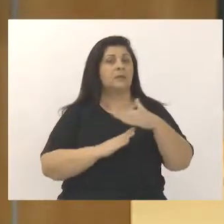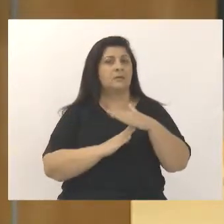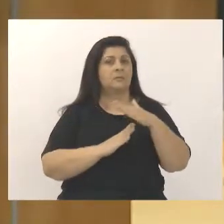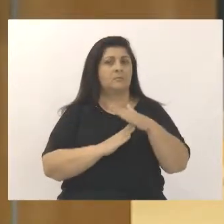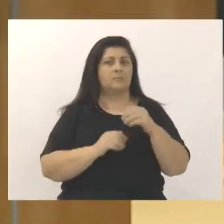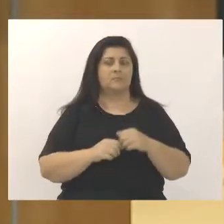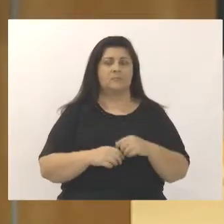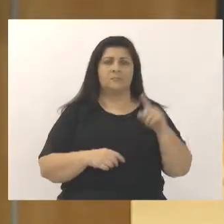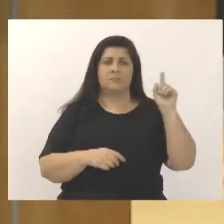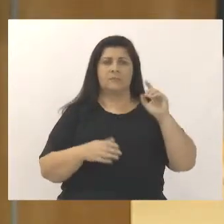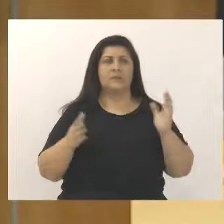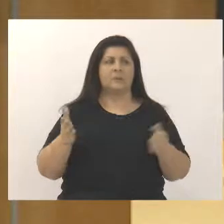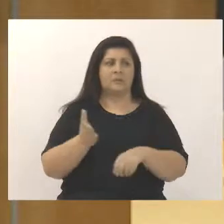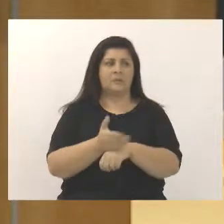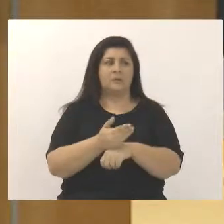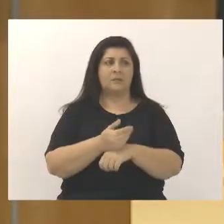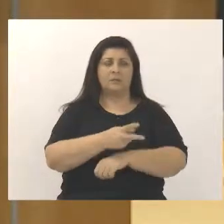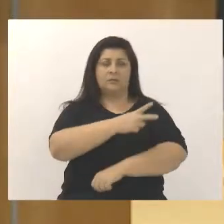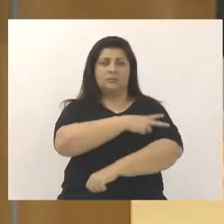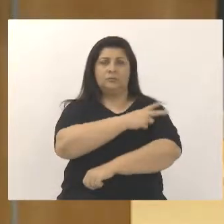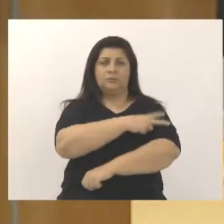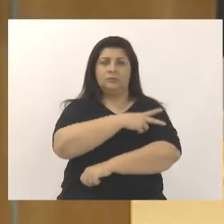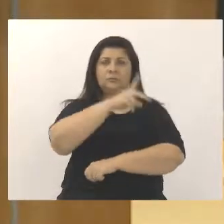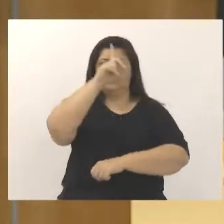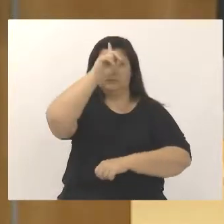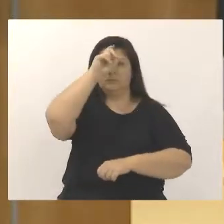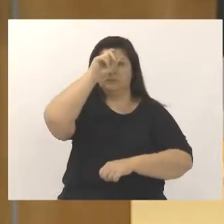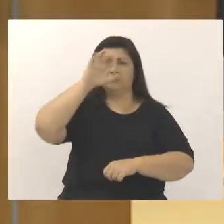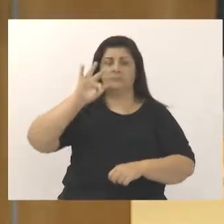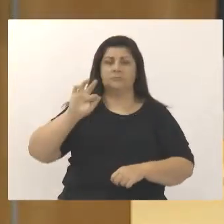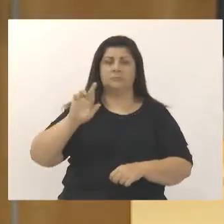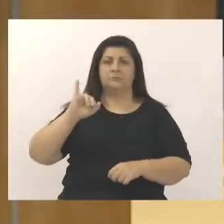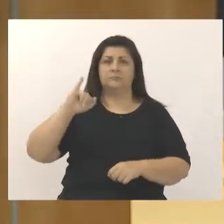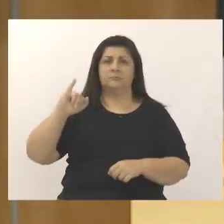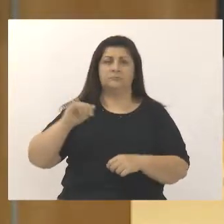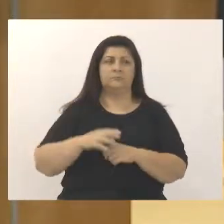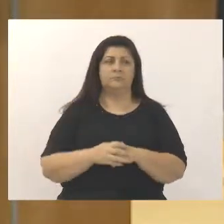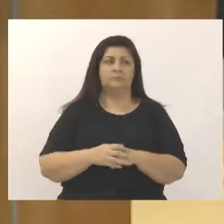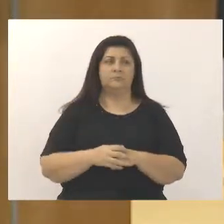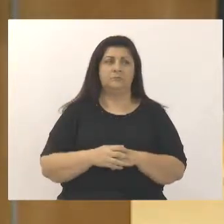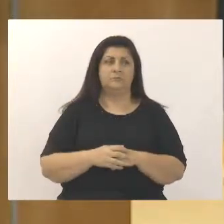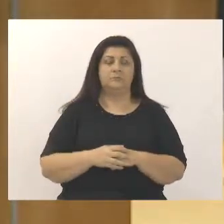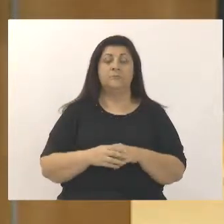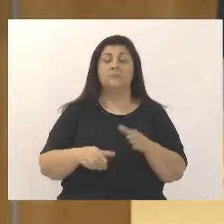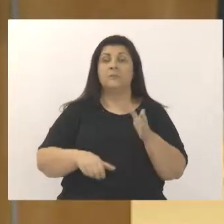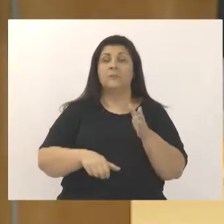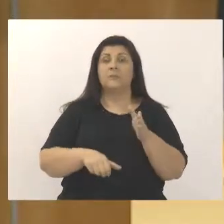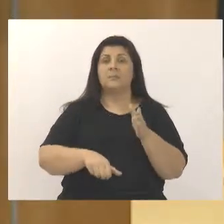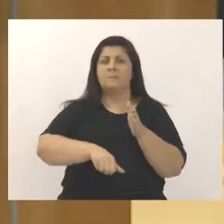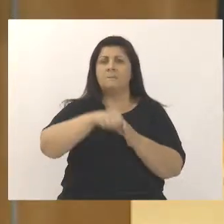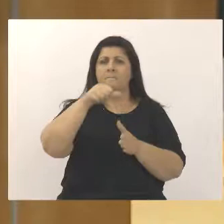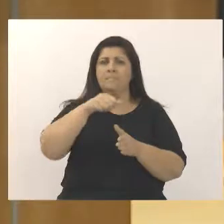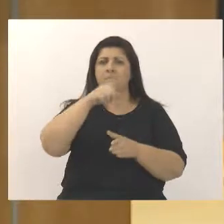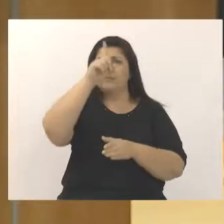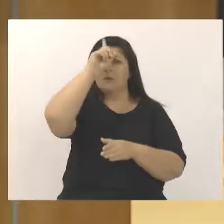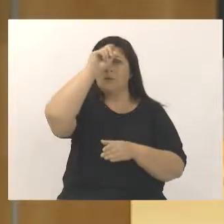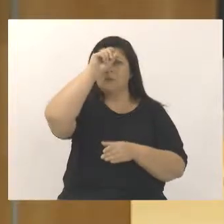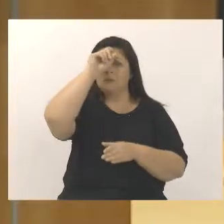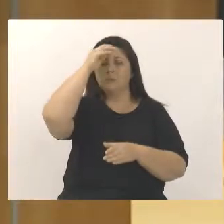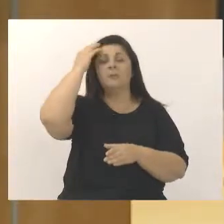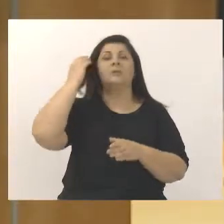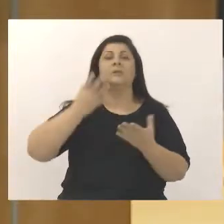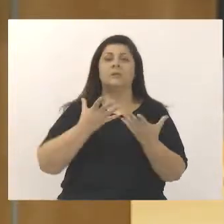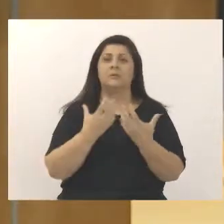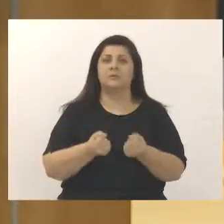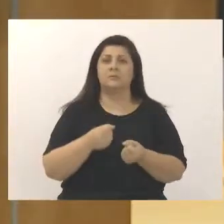São Francisco por mais de 10 anos, e quando foi o primeiro hospital da região a criar esse credenciamento para